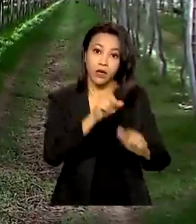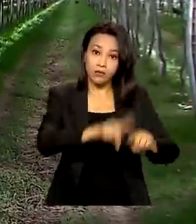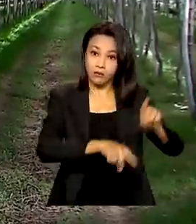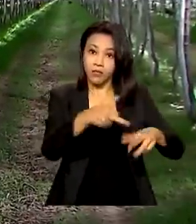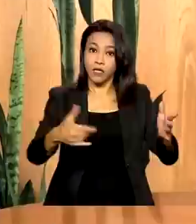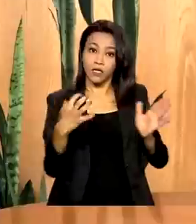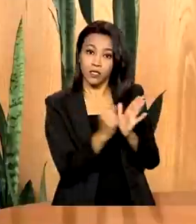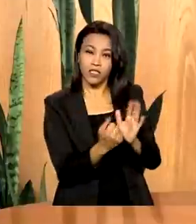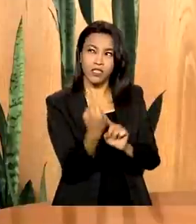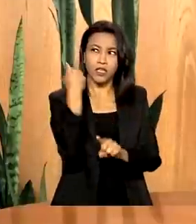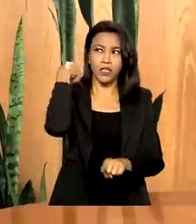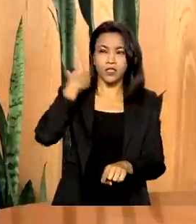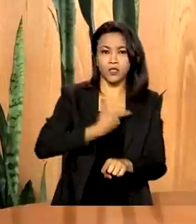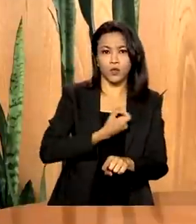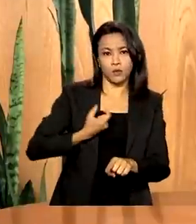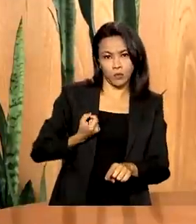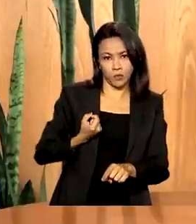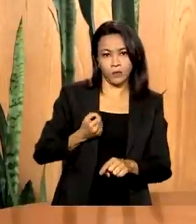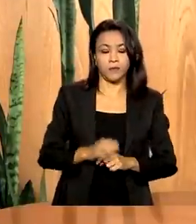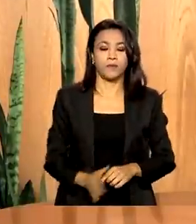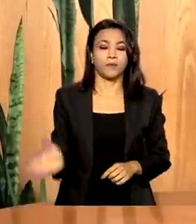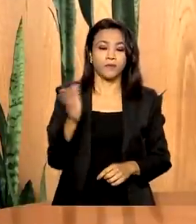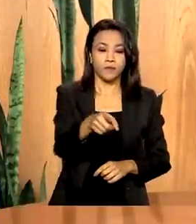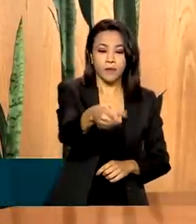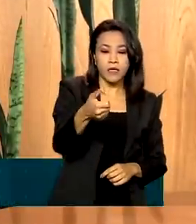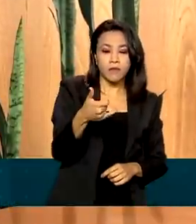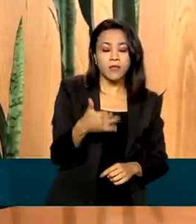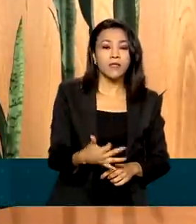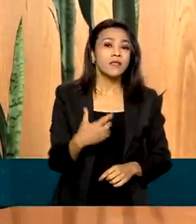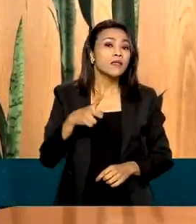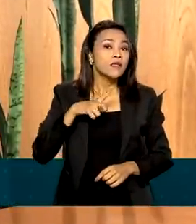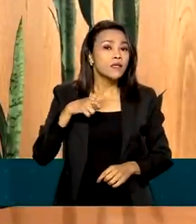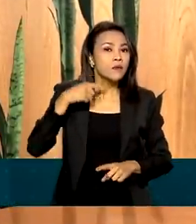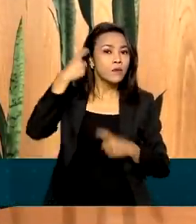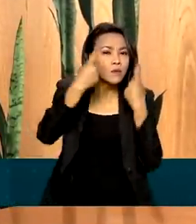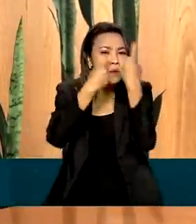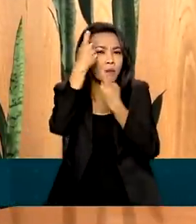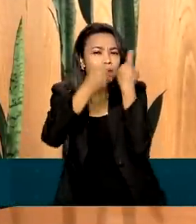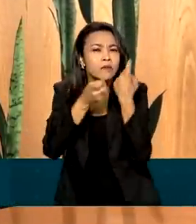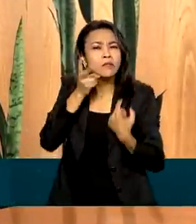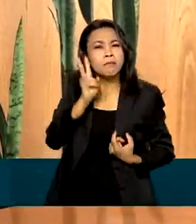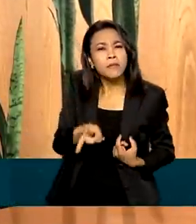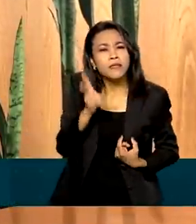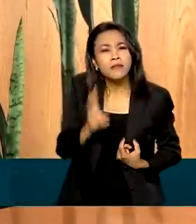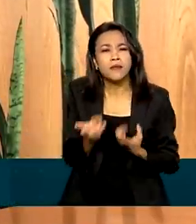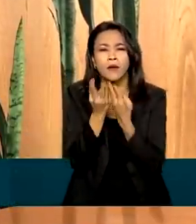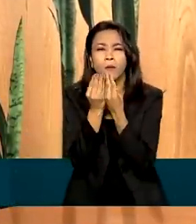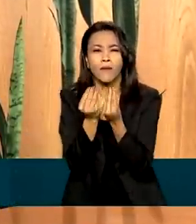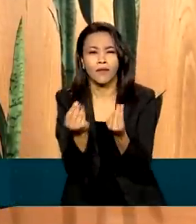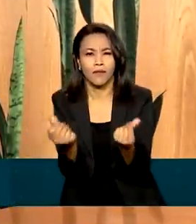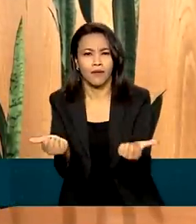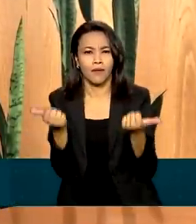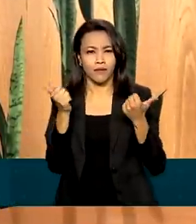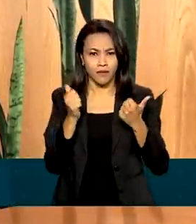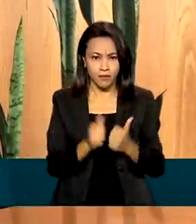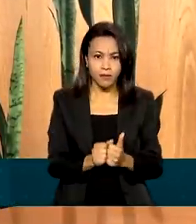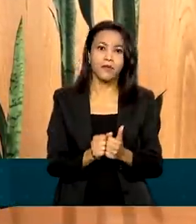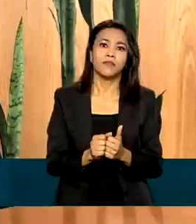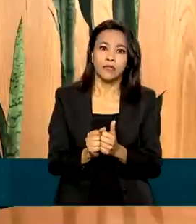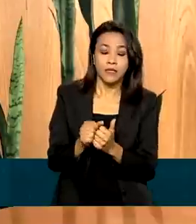ano de 2000. Existe uma preocupação em manter os padrões de qualidade, fazer com que a aprovação seja a